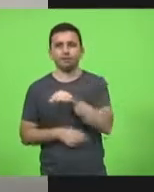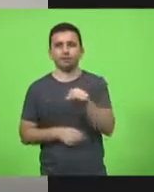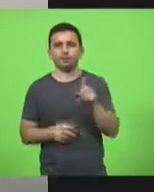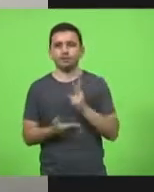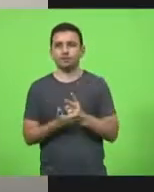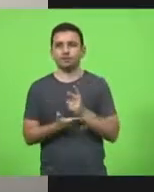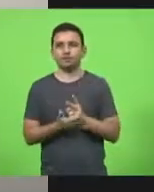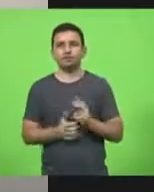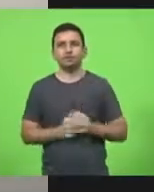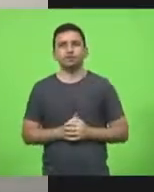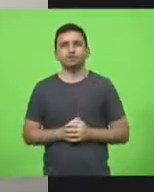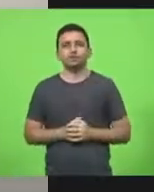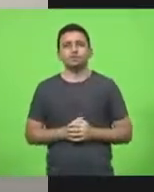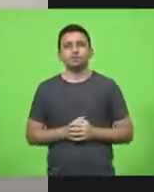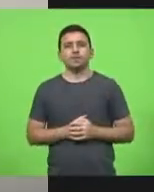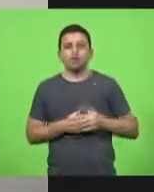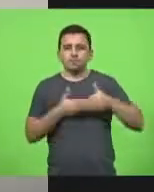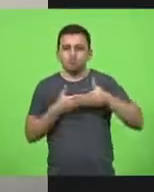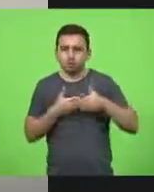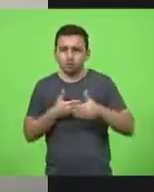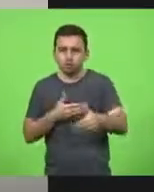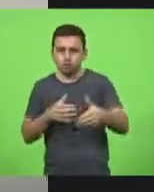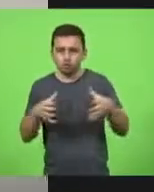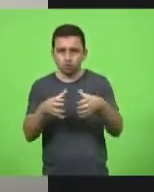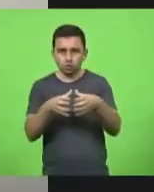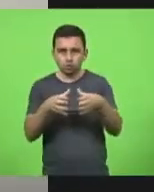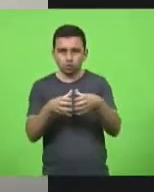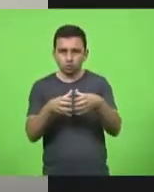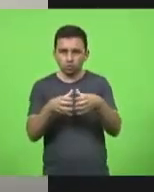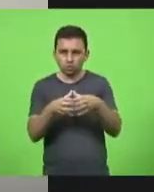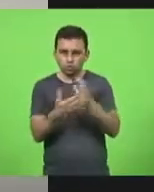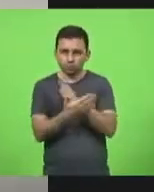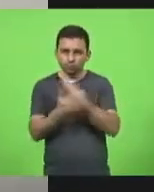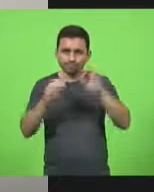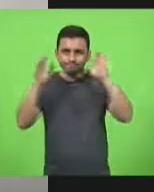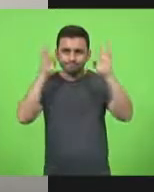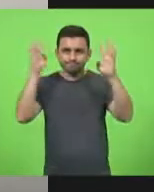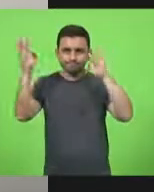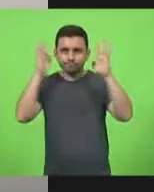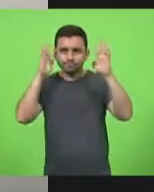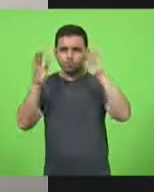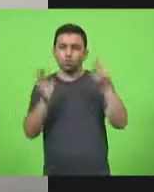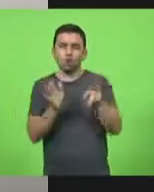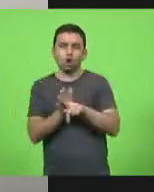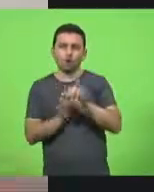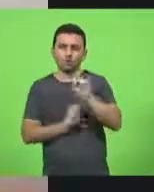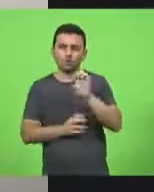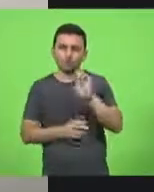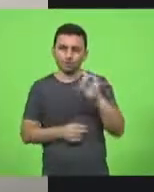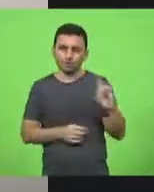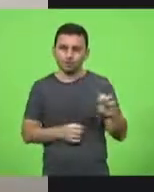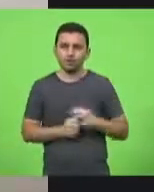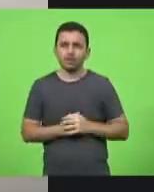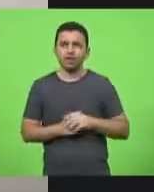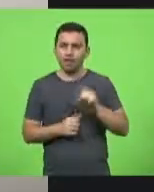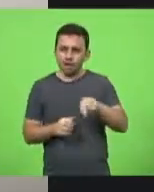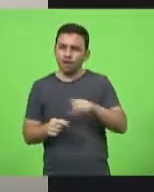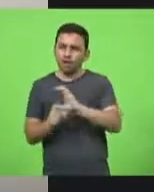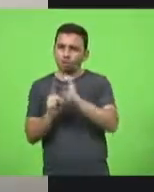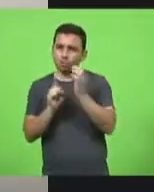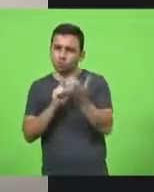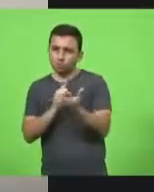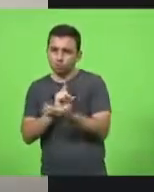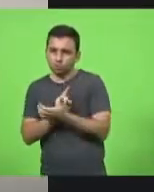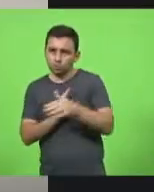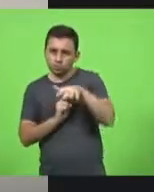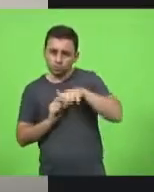A partir dos grupos de reflexão, das sedes, as comunidades eclesiais de